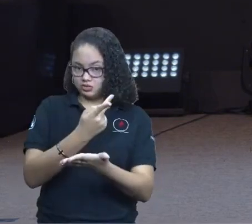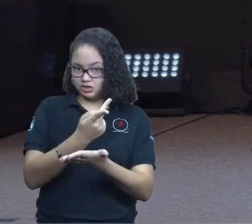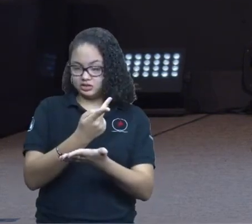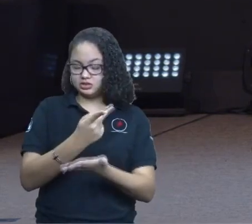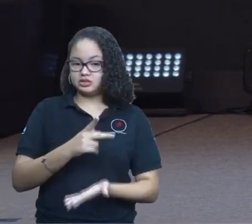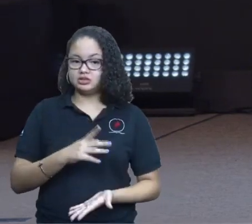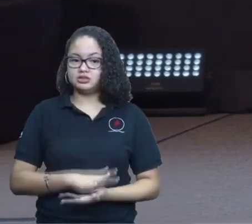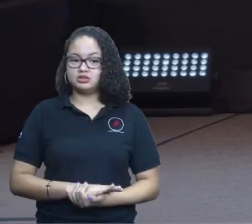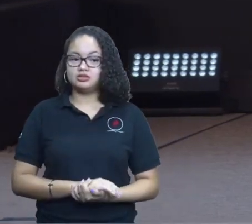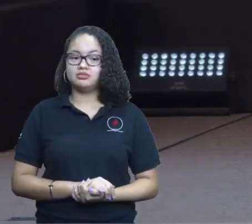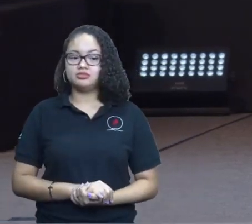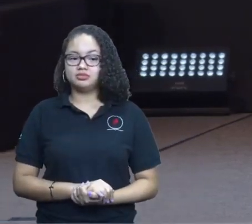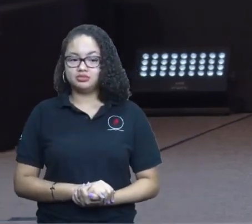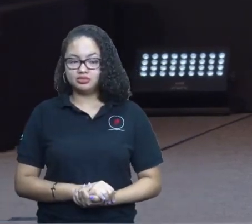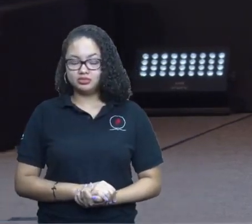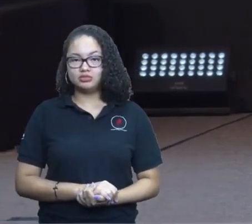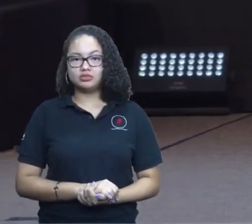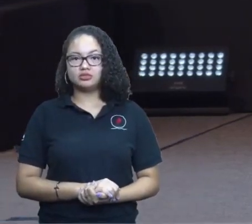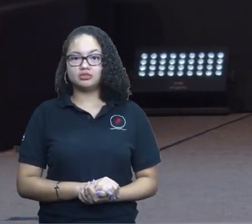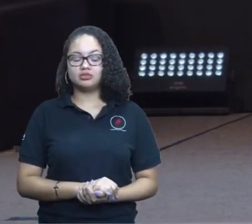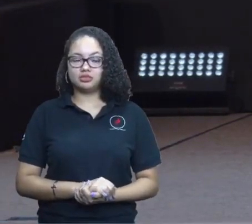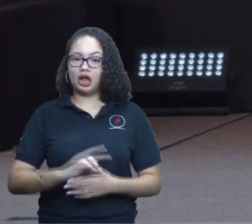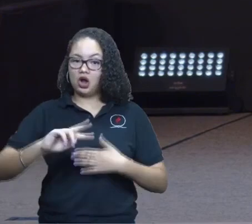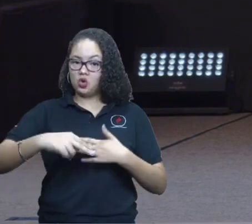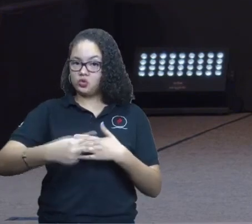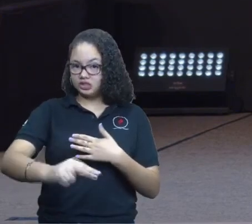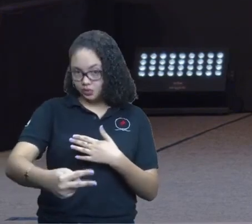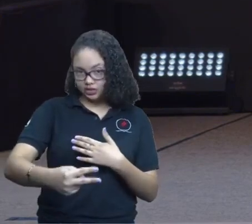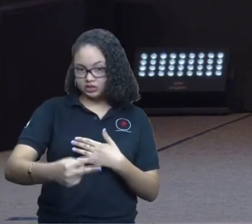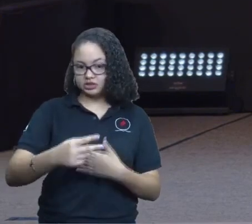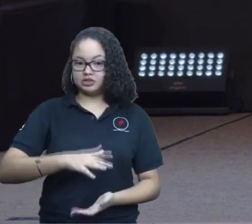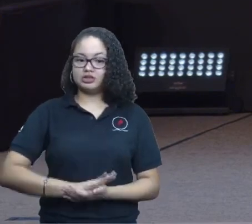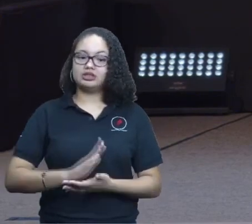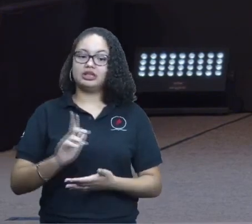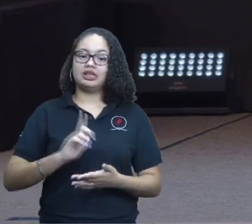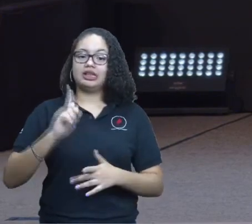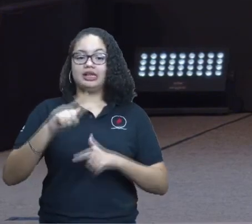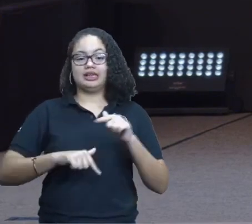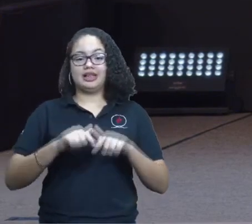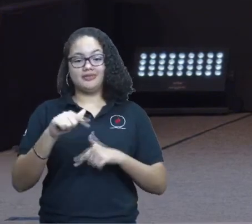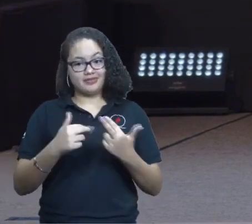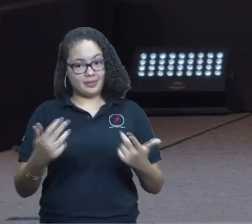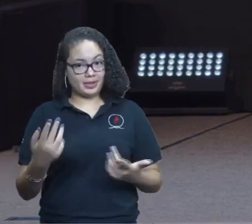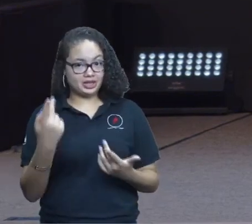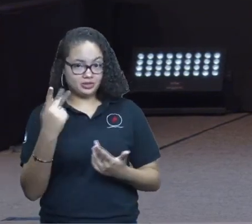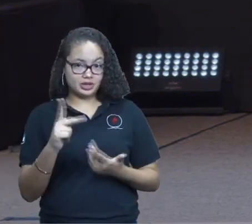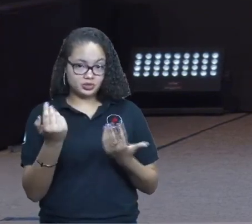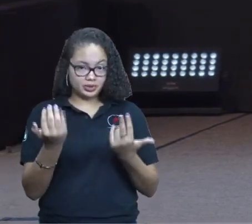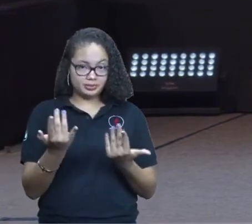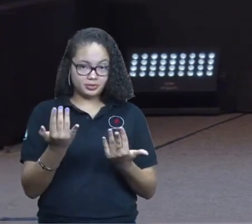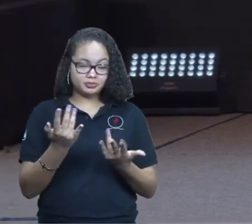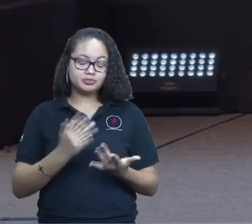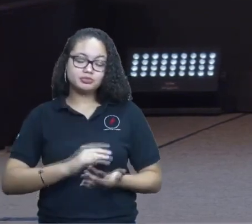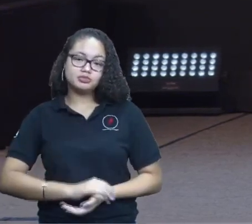o benefício que alguns acidentes vieram vai vir ferramenta para tua mão